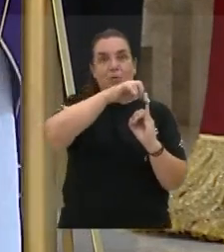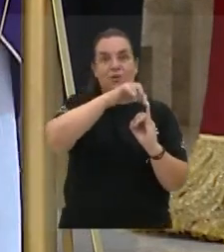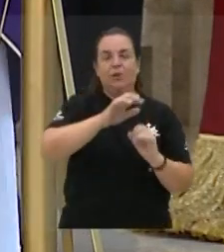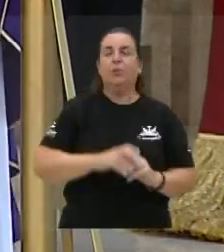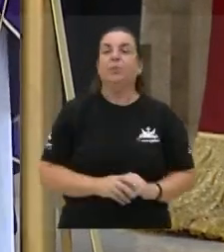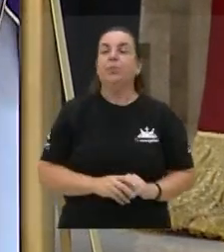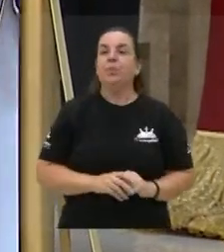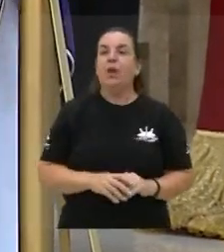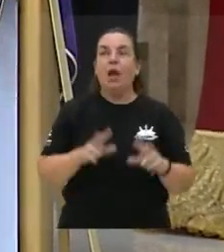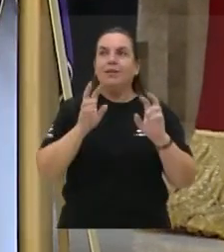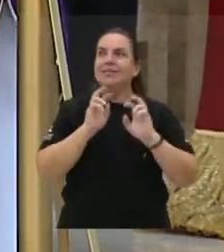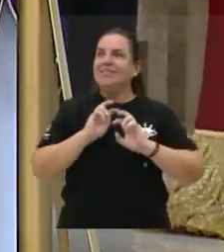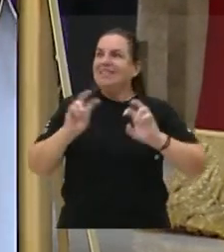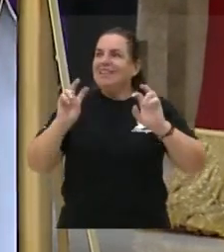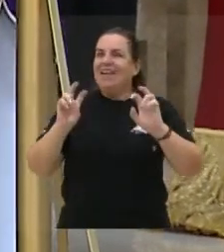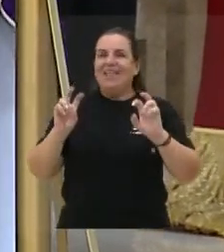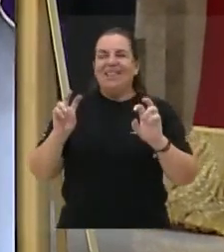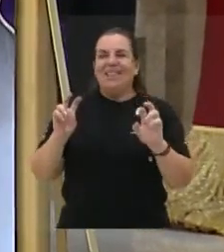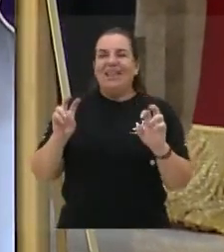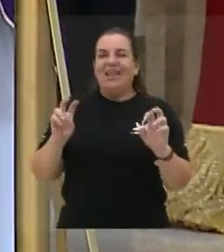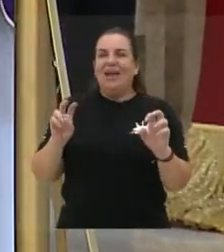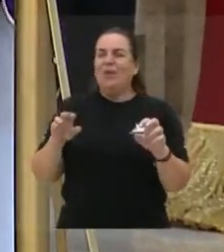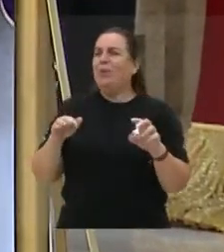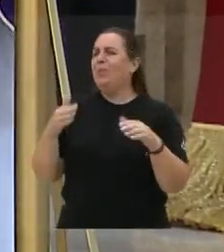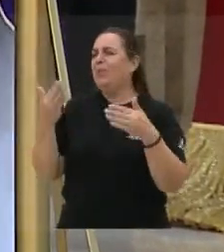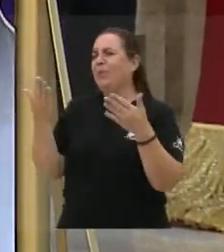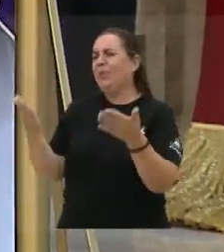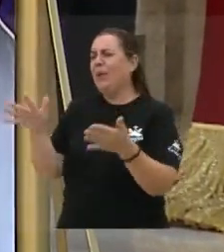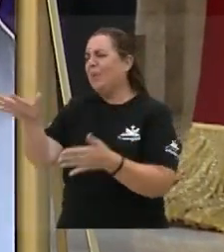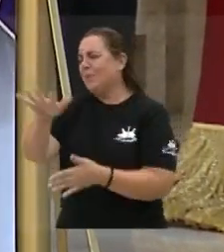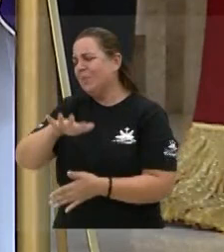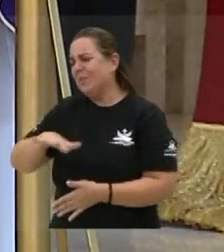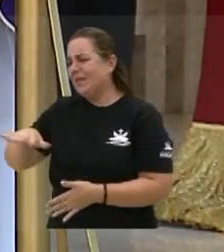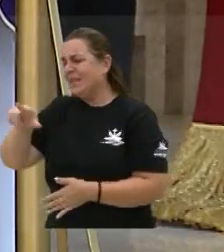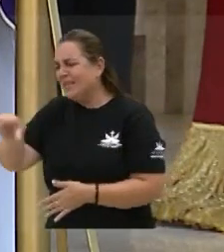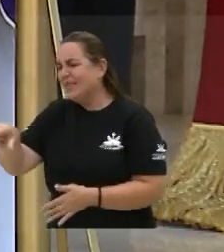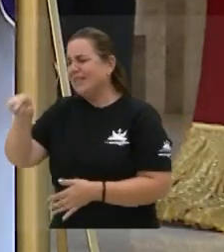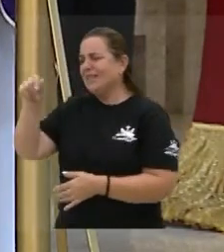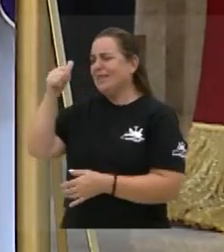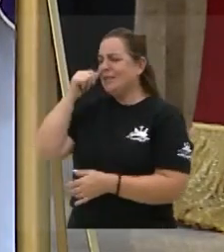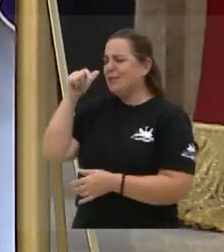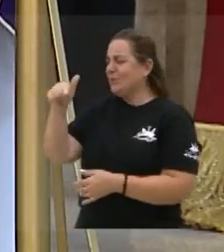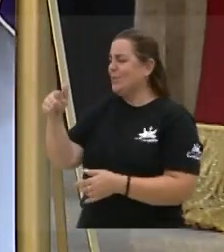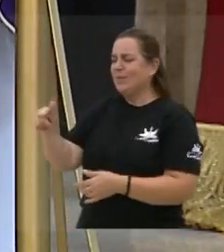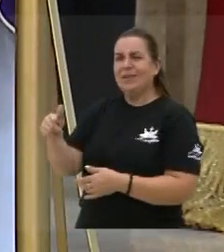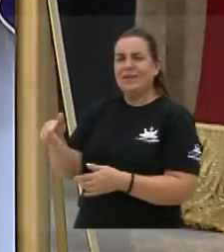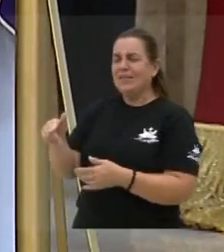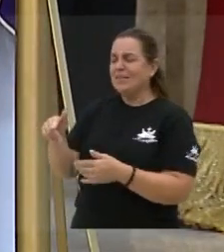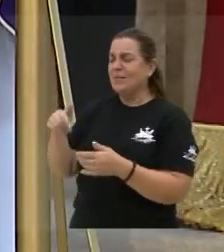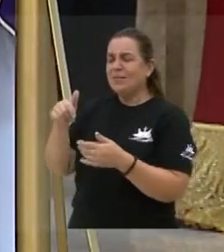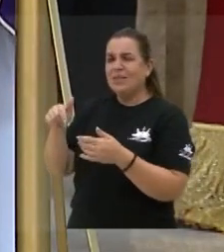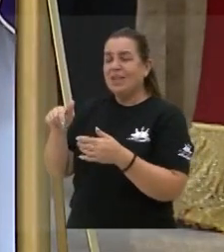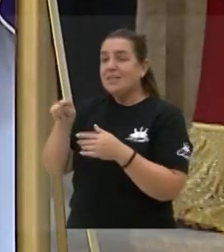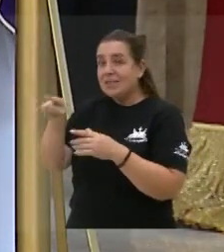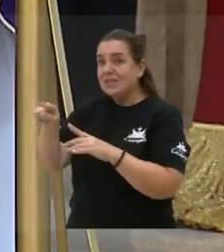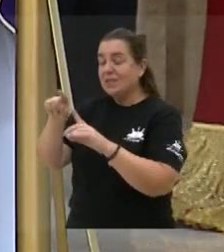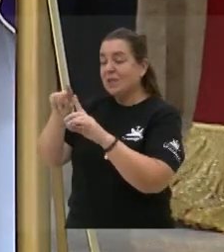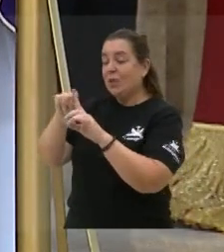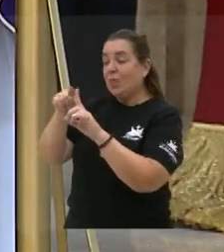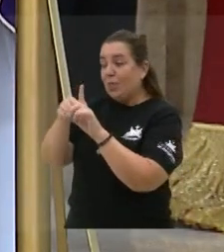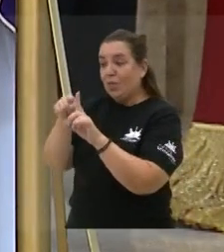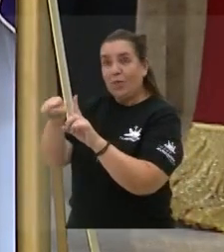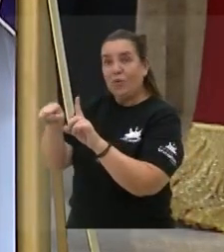um grande grito exclamou: bendita és tu entre as mulheres e bendito é o fruto do teu